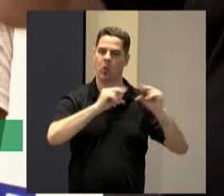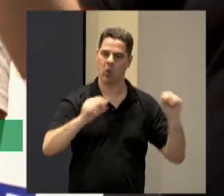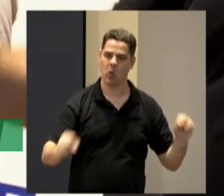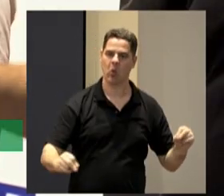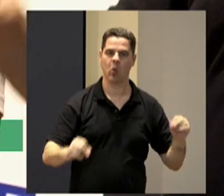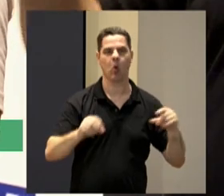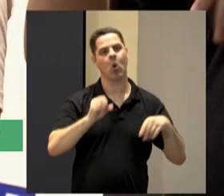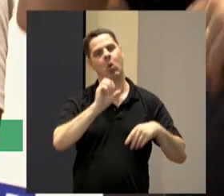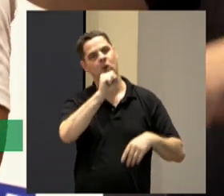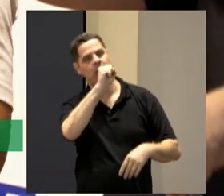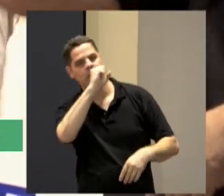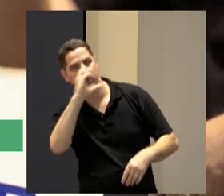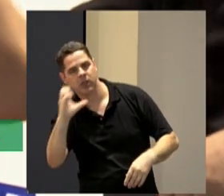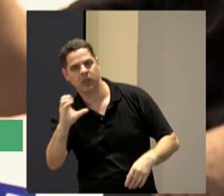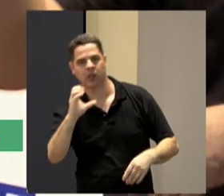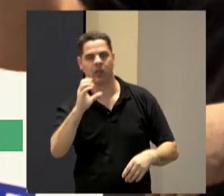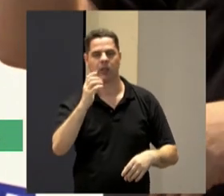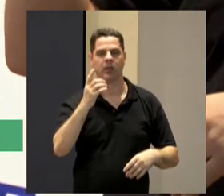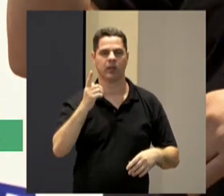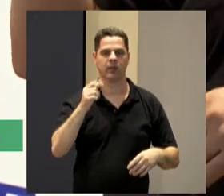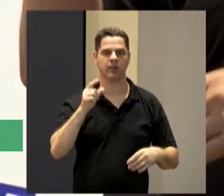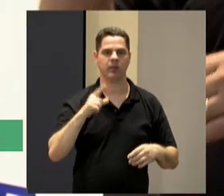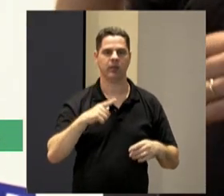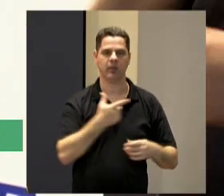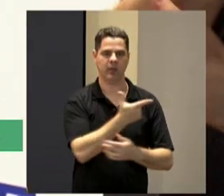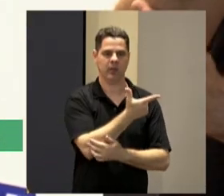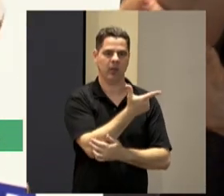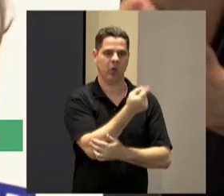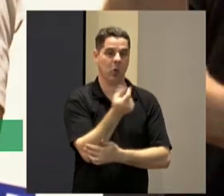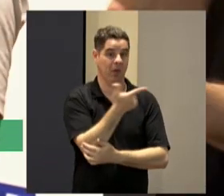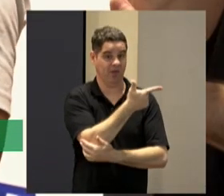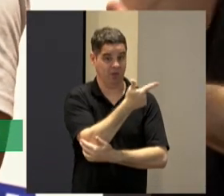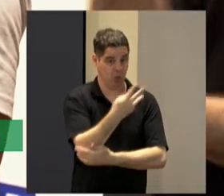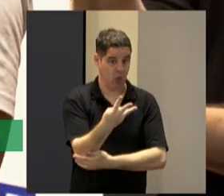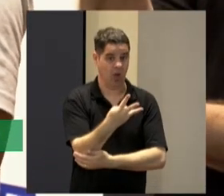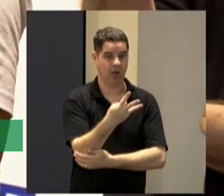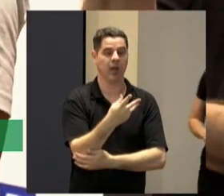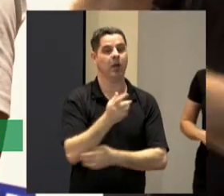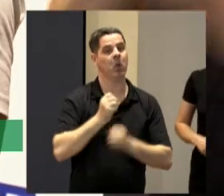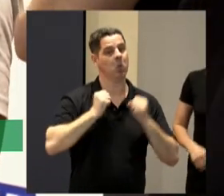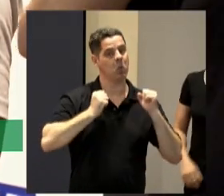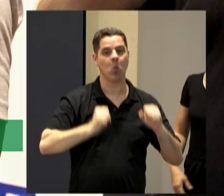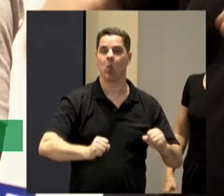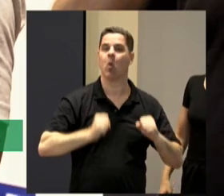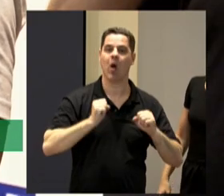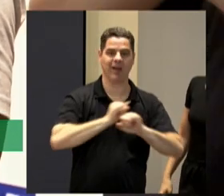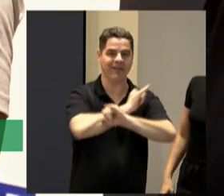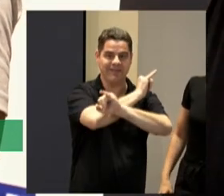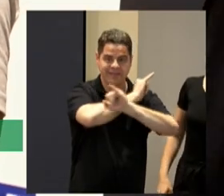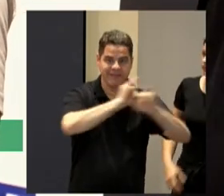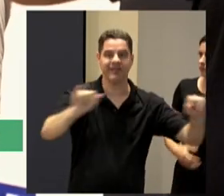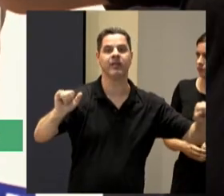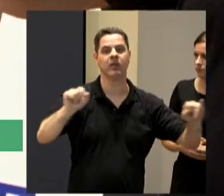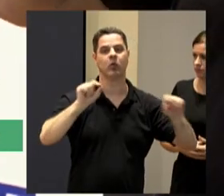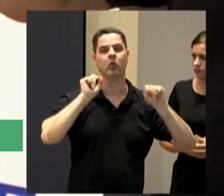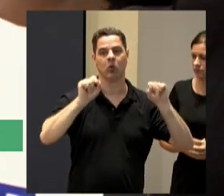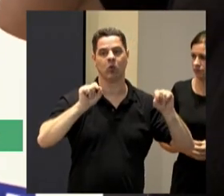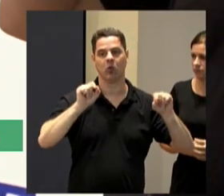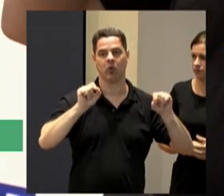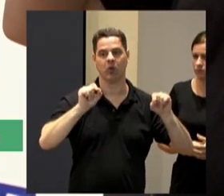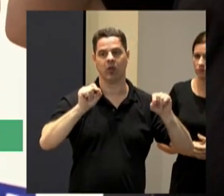Santa Catarina, no ano de 2024, podemos afirmar, porque aqui está